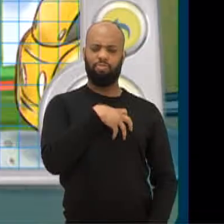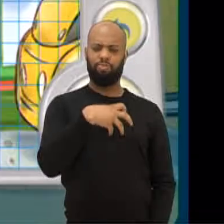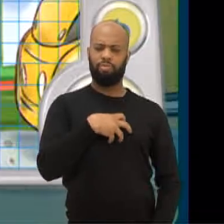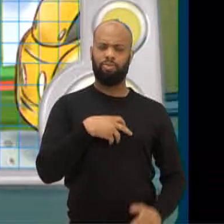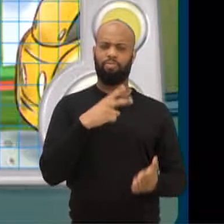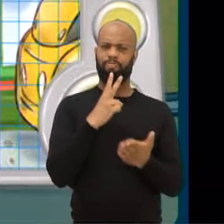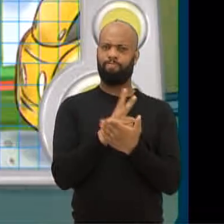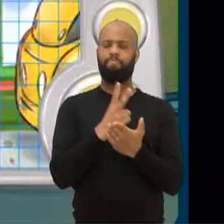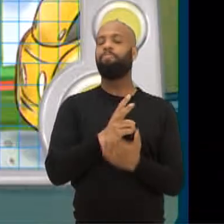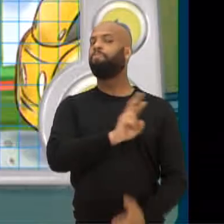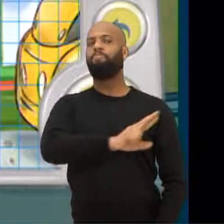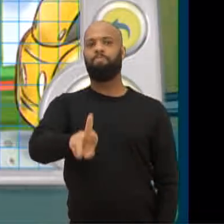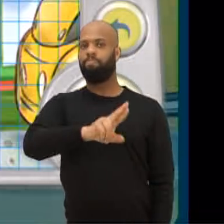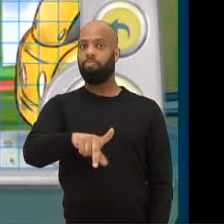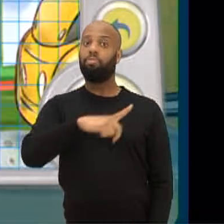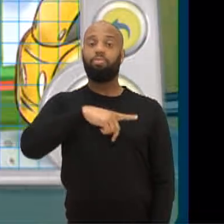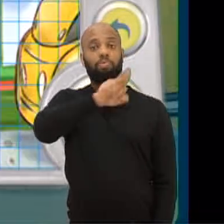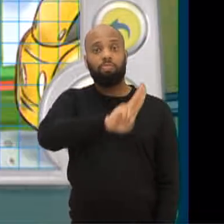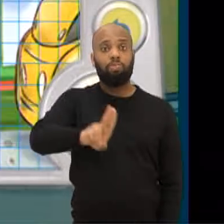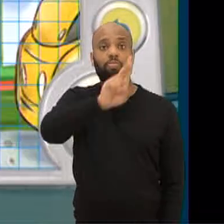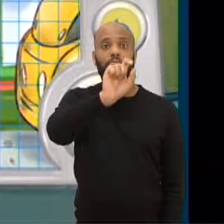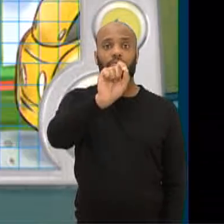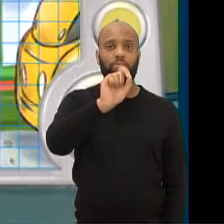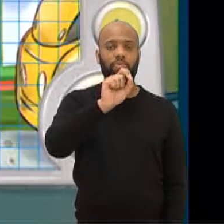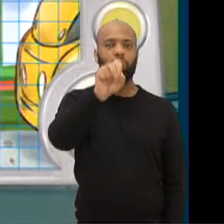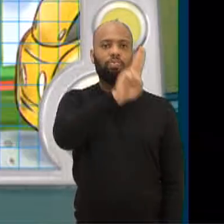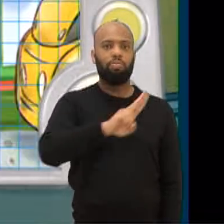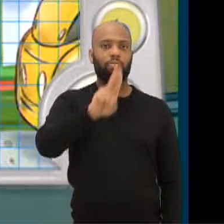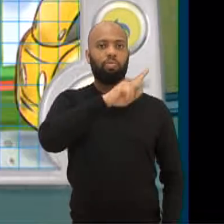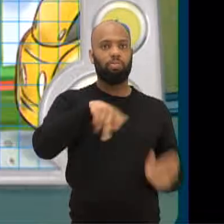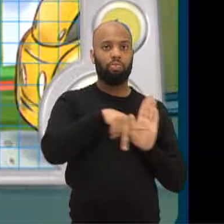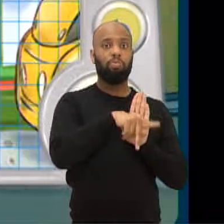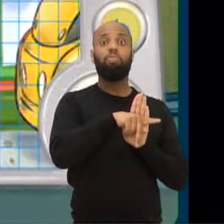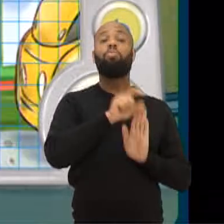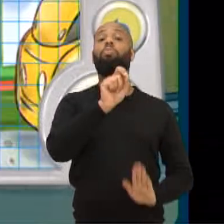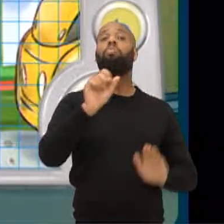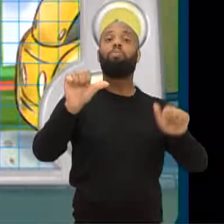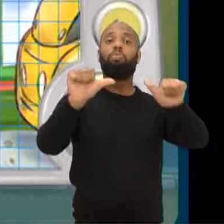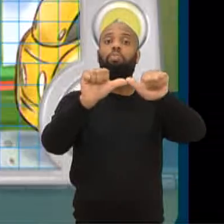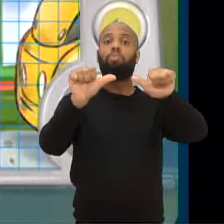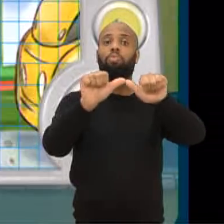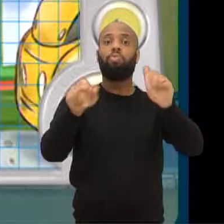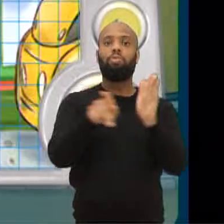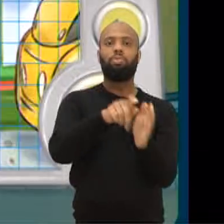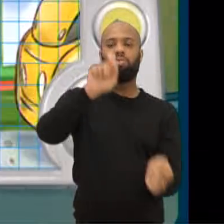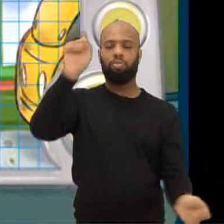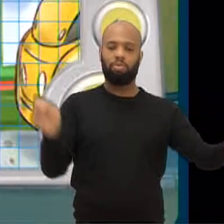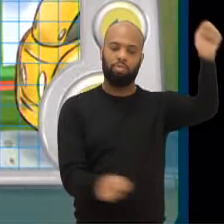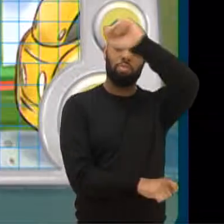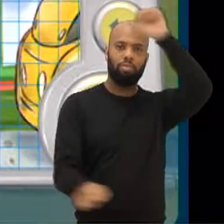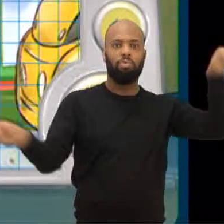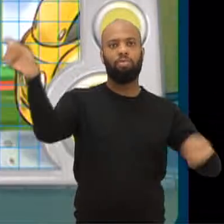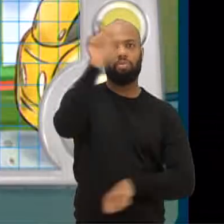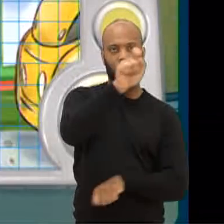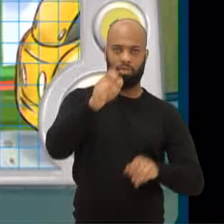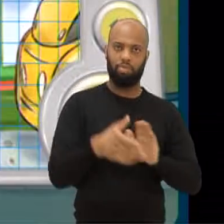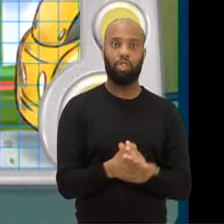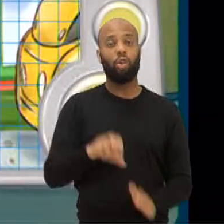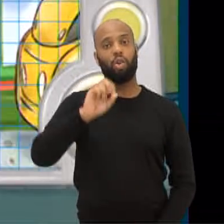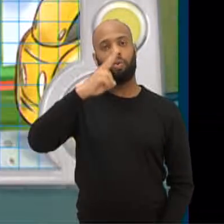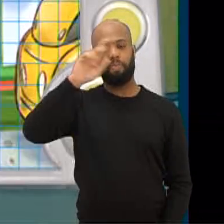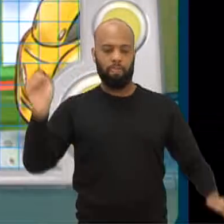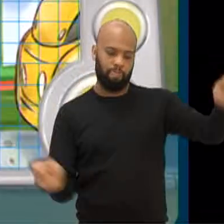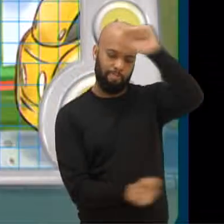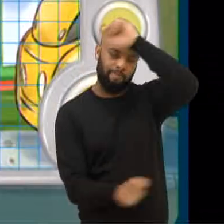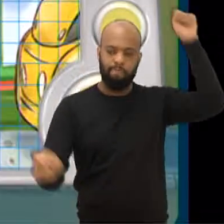posição. Então a gente vai ter que usar aquela simetria de rotação. Ou você